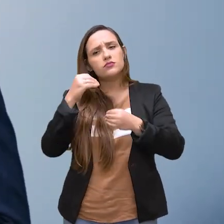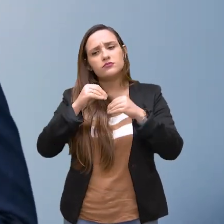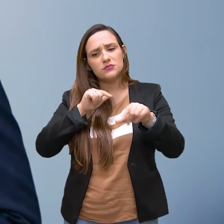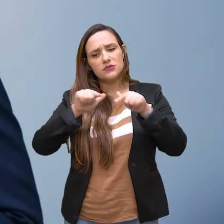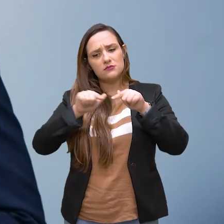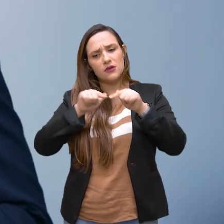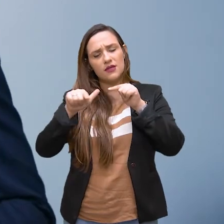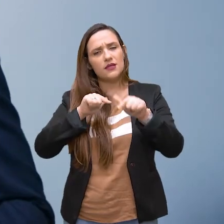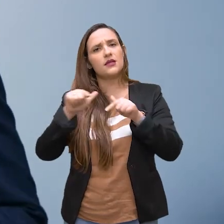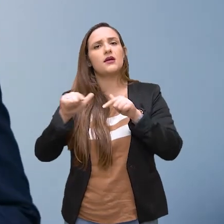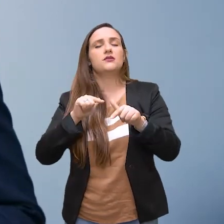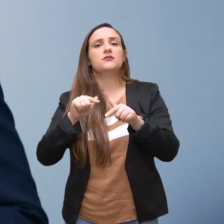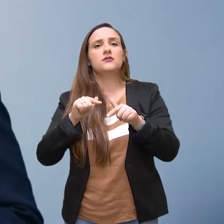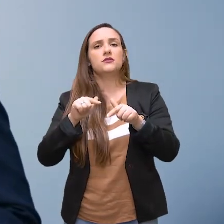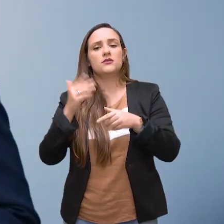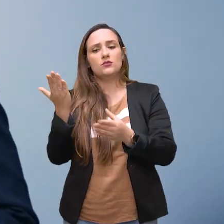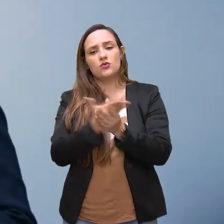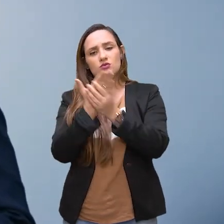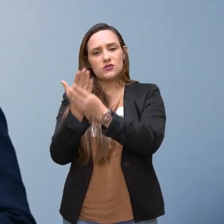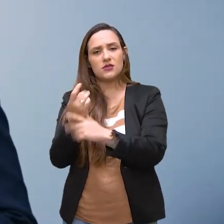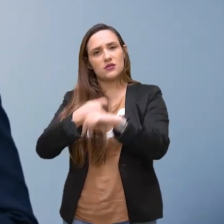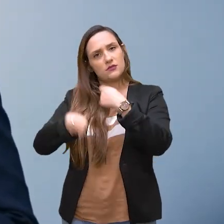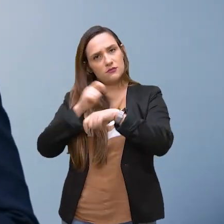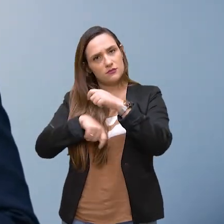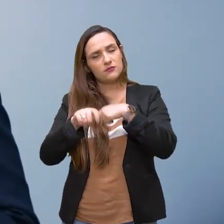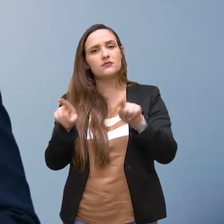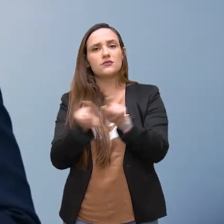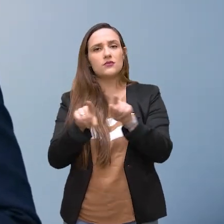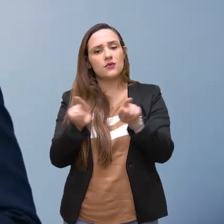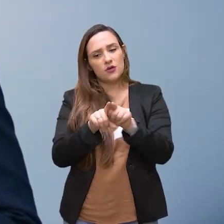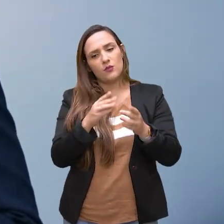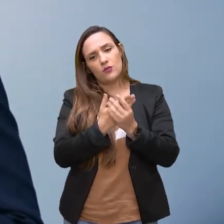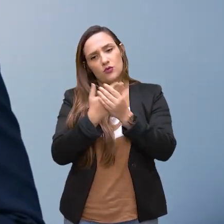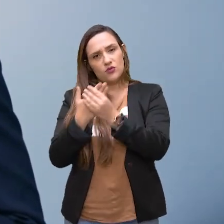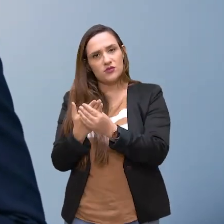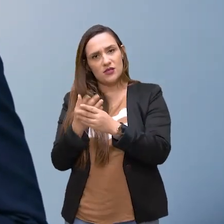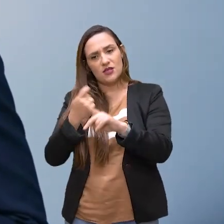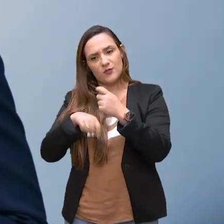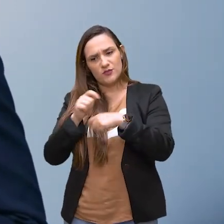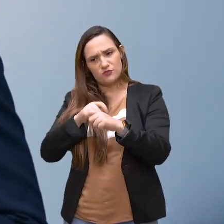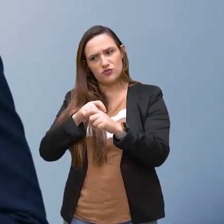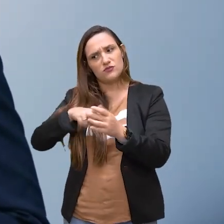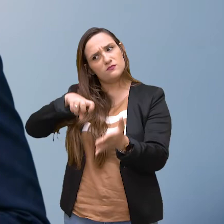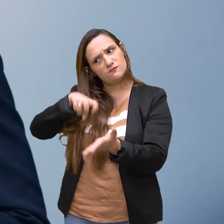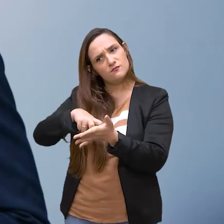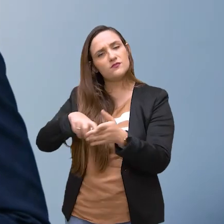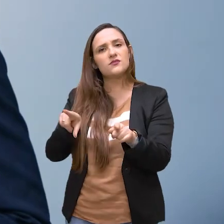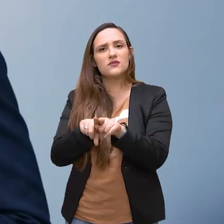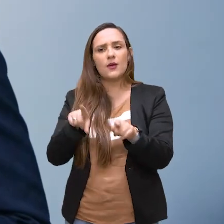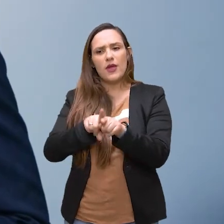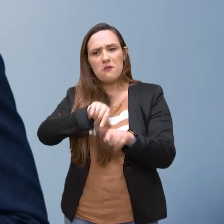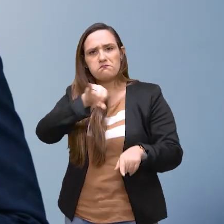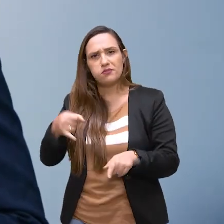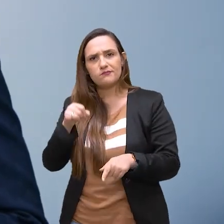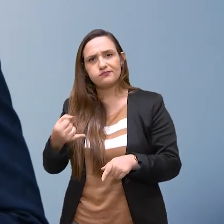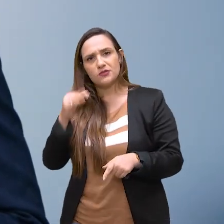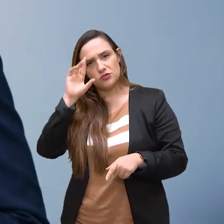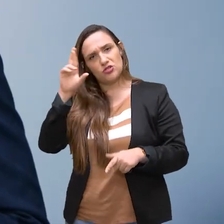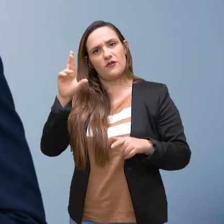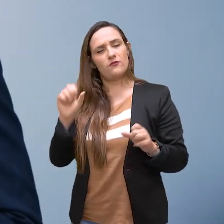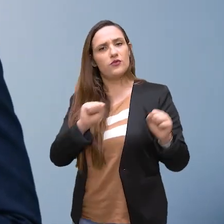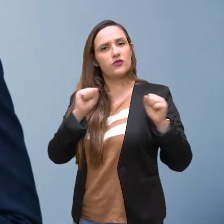a autuação e tramitação de processos administrativos, processo administrativo disciplinar e abuso de